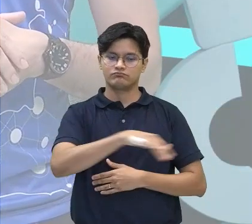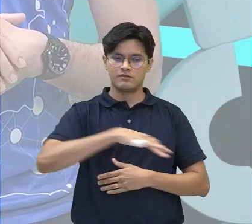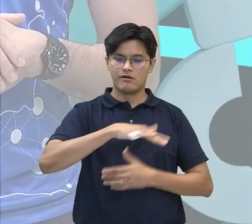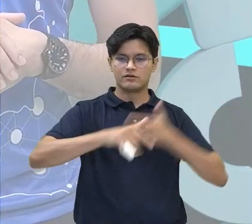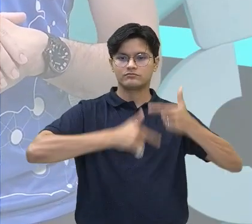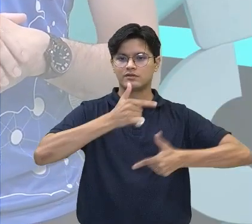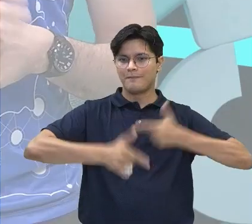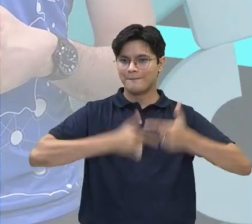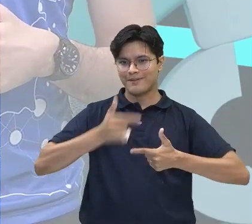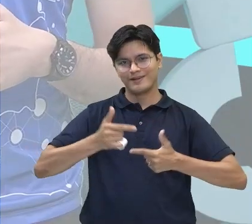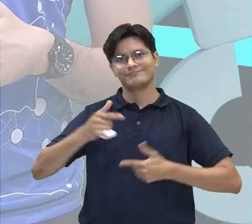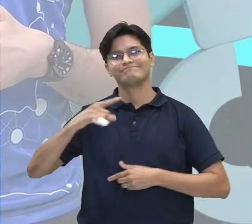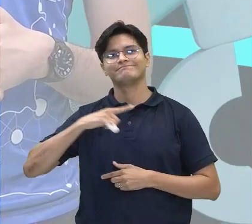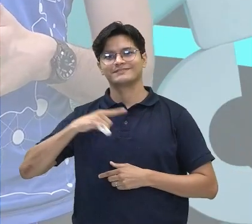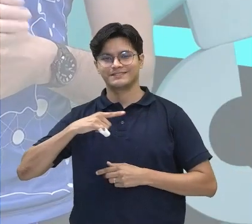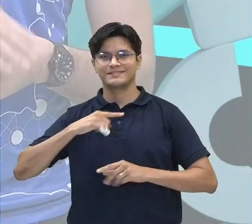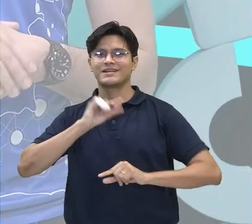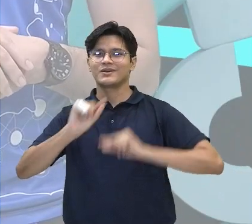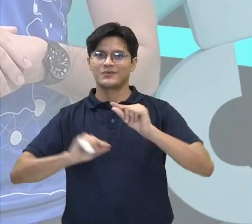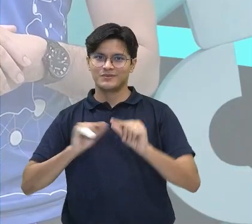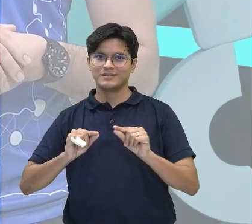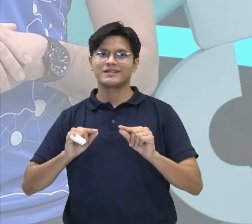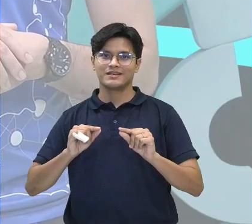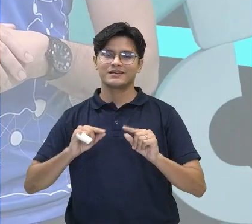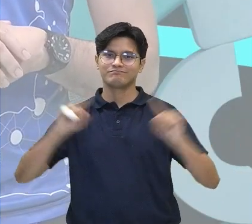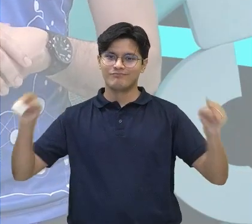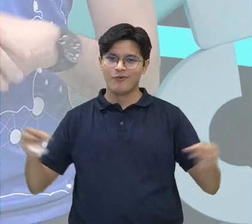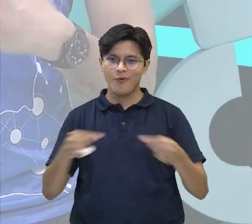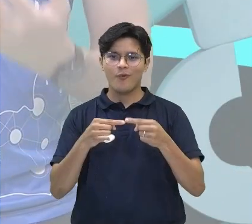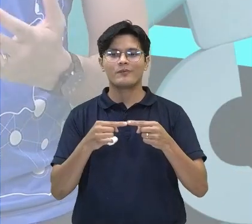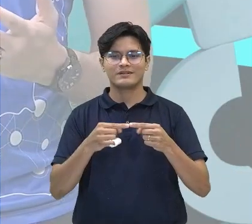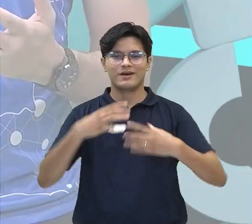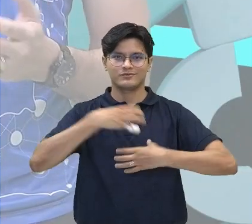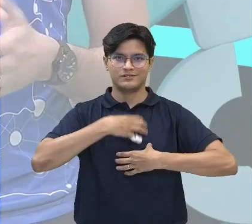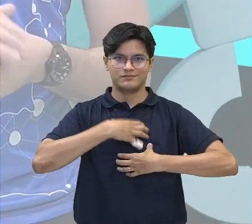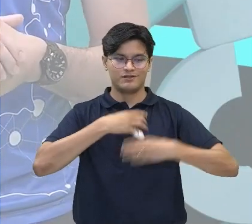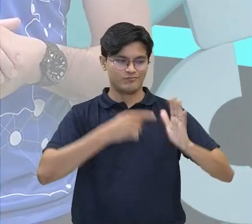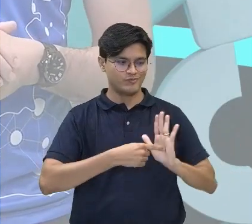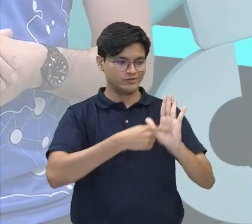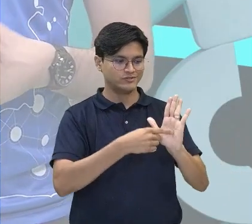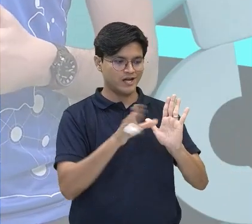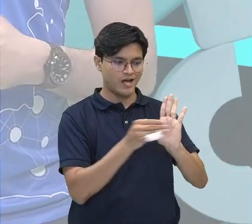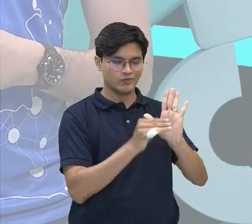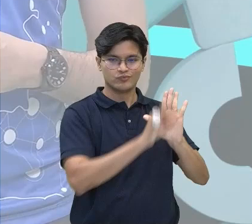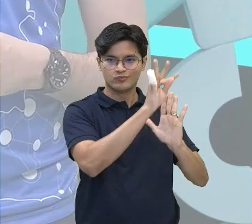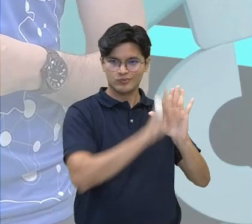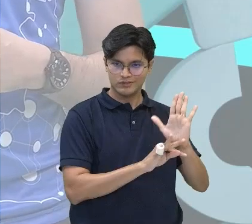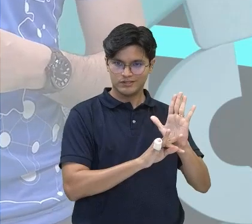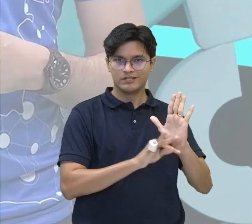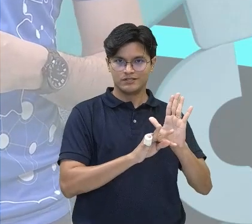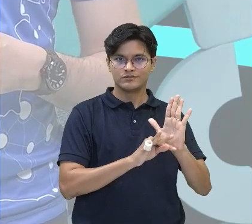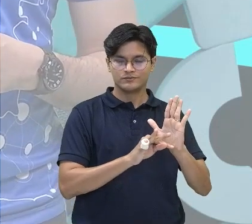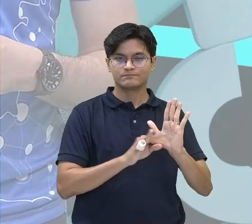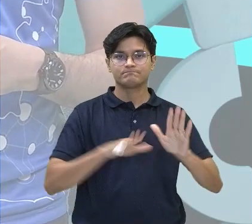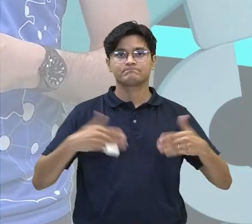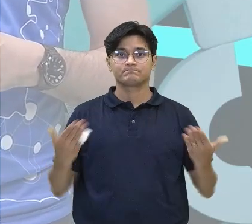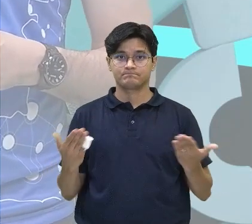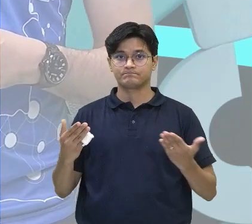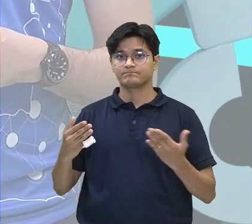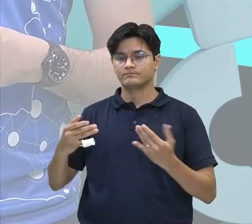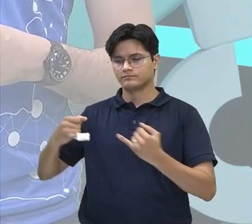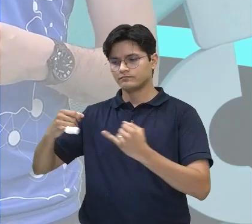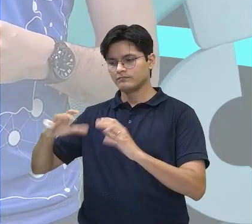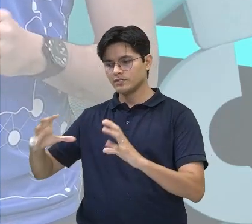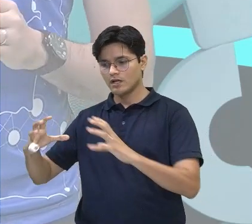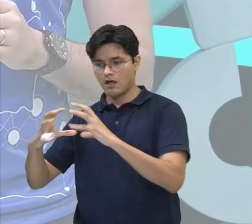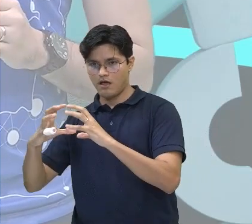funções, com esses sentimentos no texto, que são ressignificados no texto. Então a linha, por sua vez, adota um comportamento